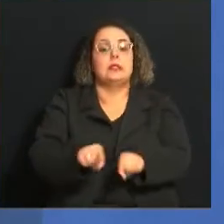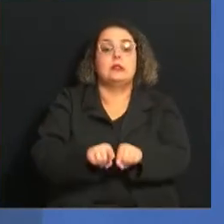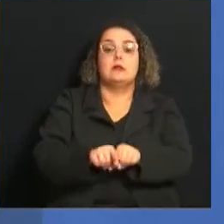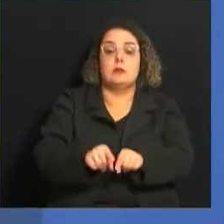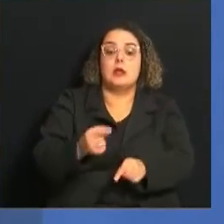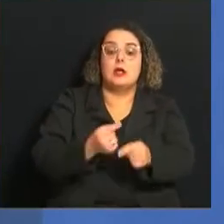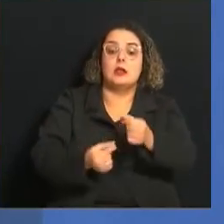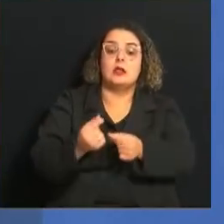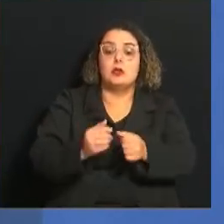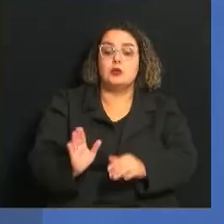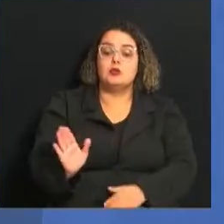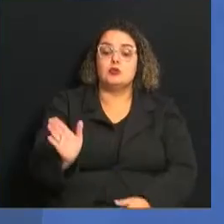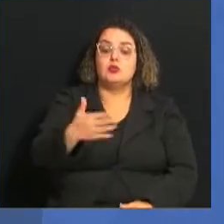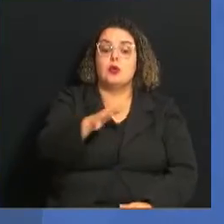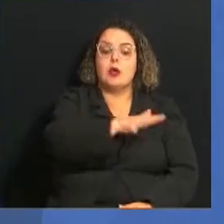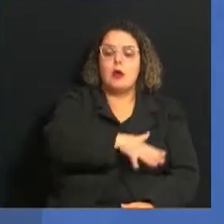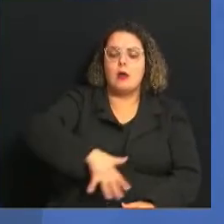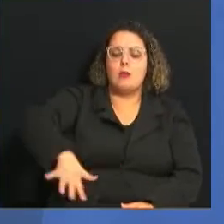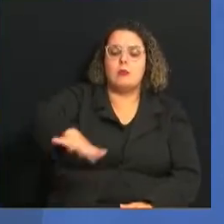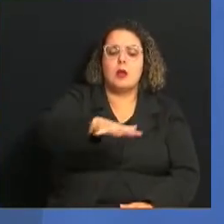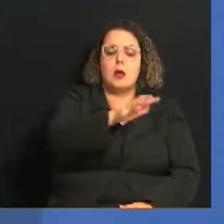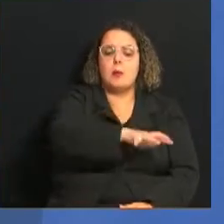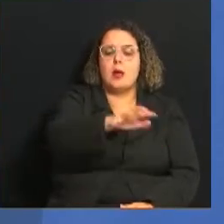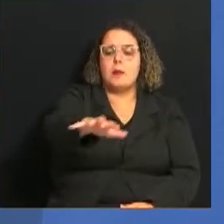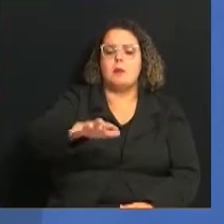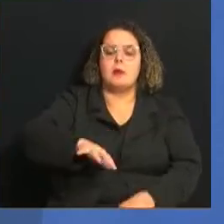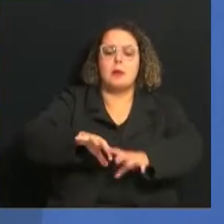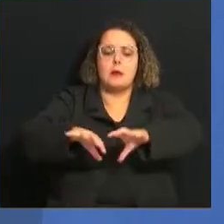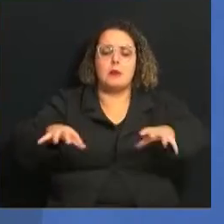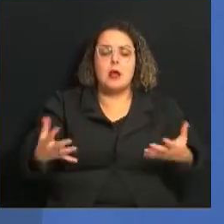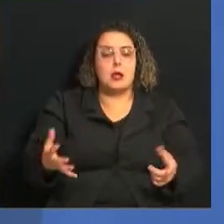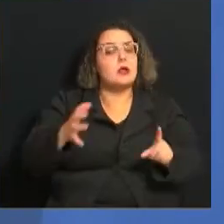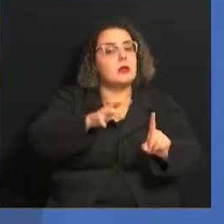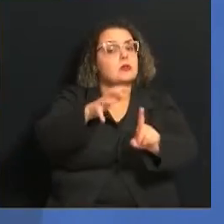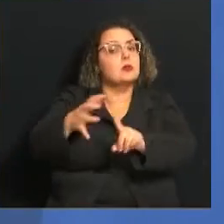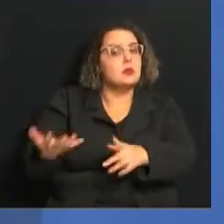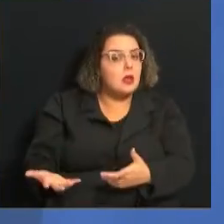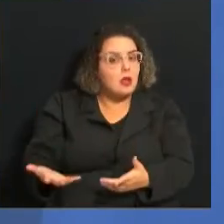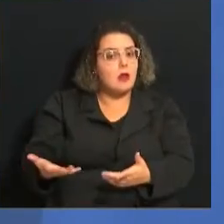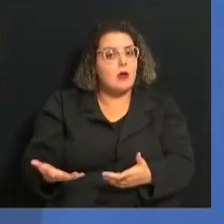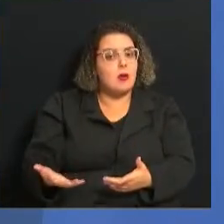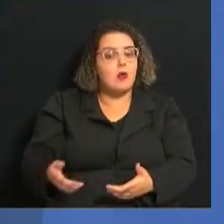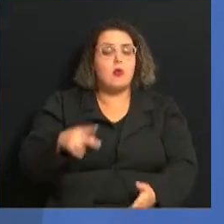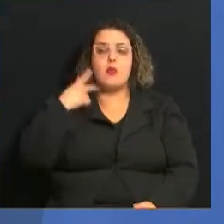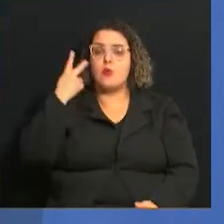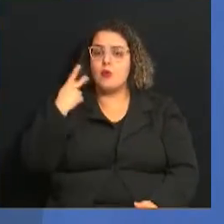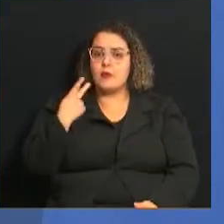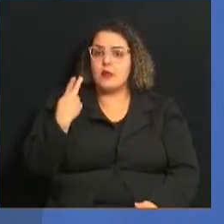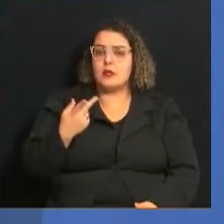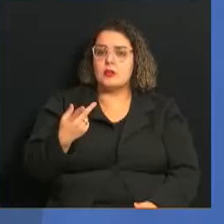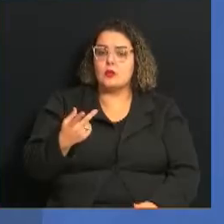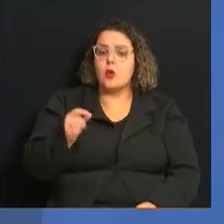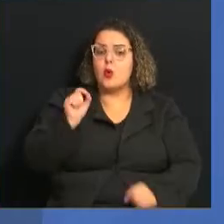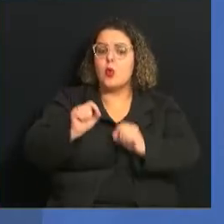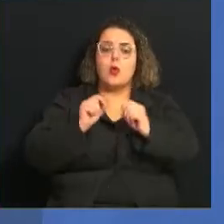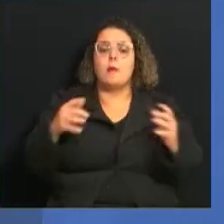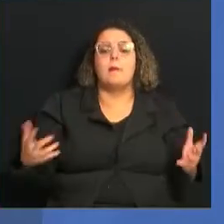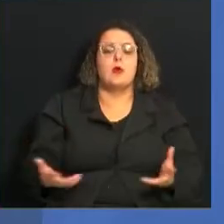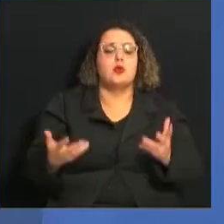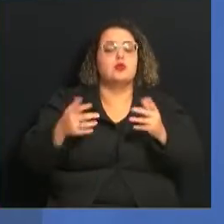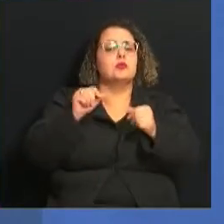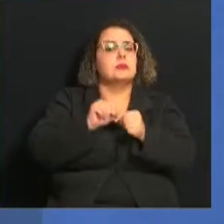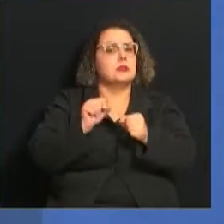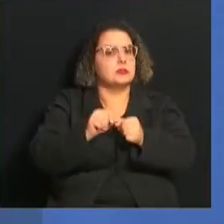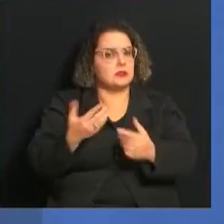para o zoneamento da cidade de Campinas e os seus impactos. O vereador fala o que motivou que ele fizesse